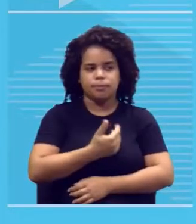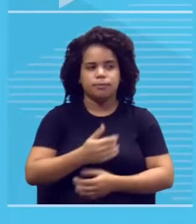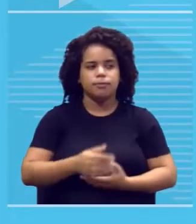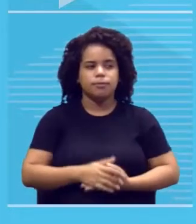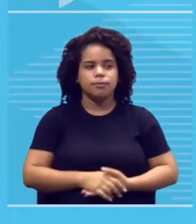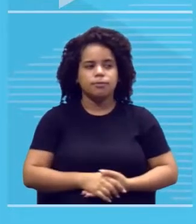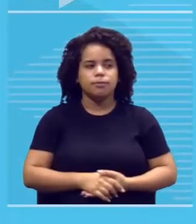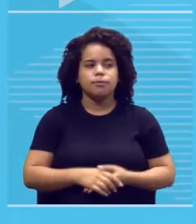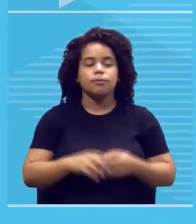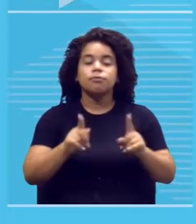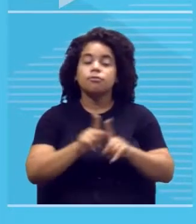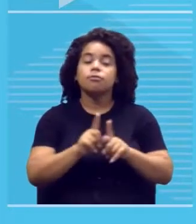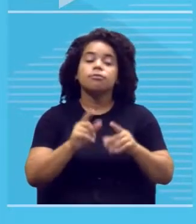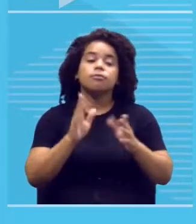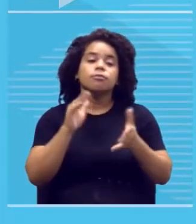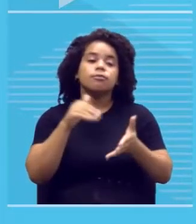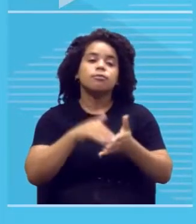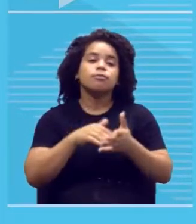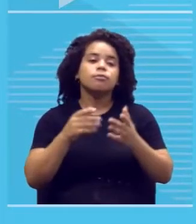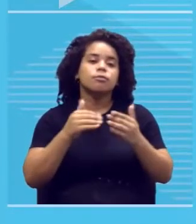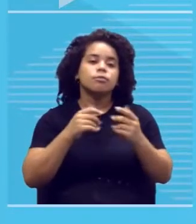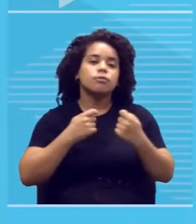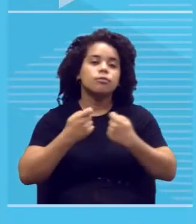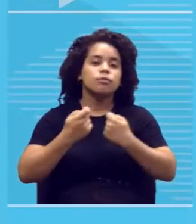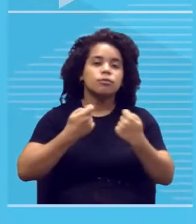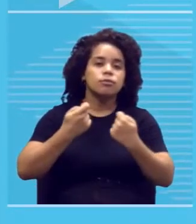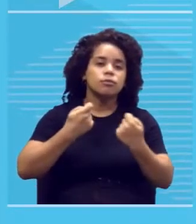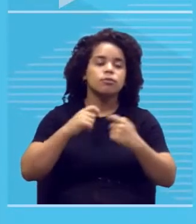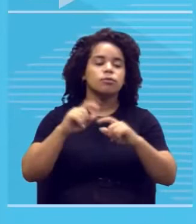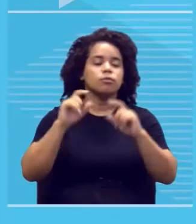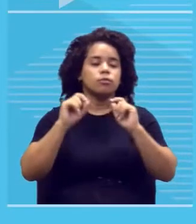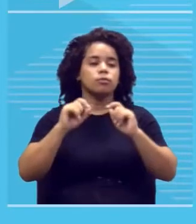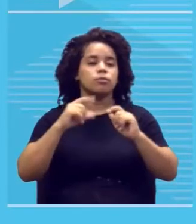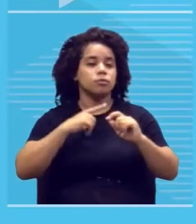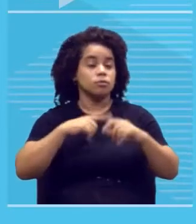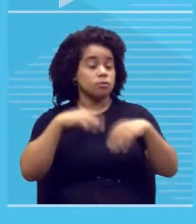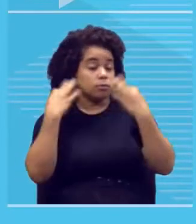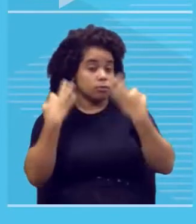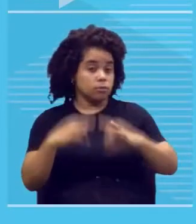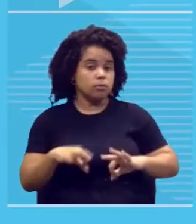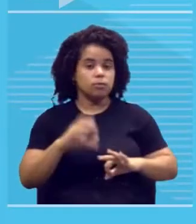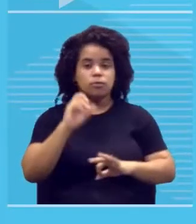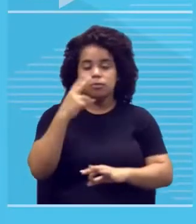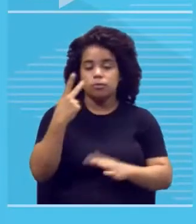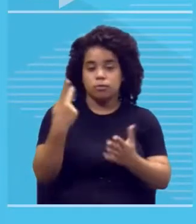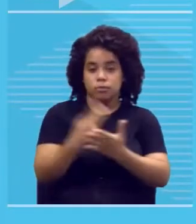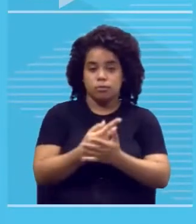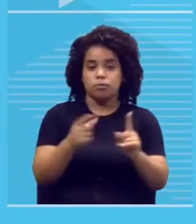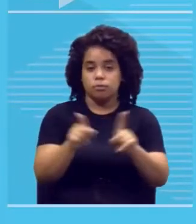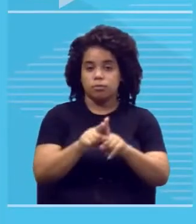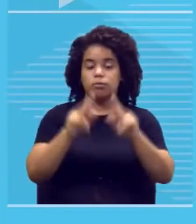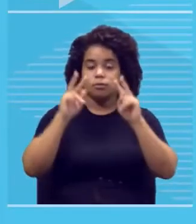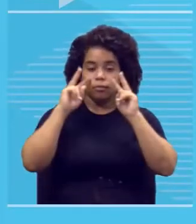e até certo ponto admitir se está errado e reconhecer esse